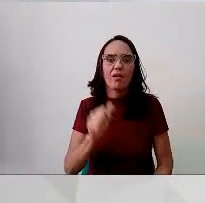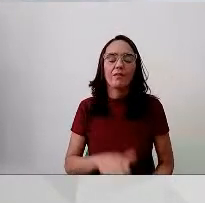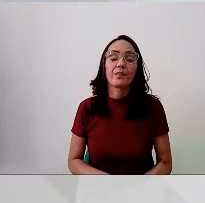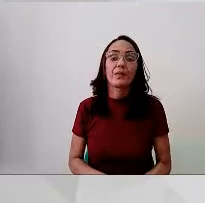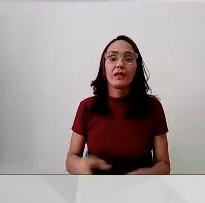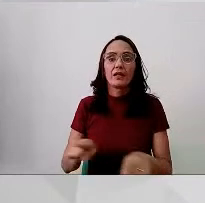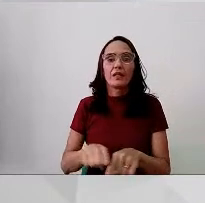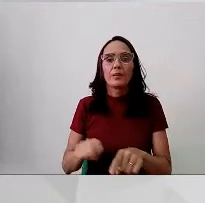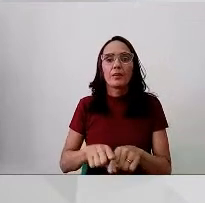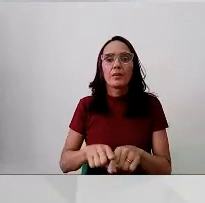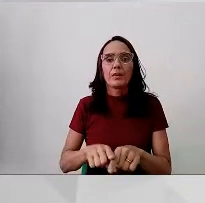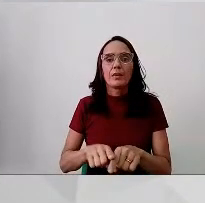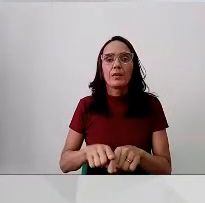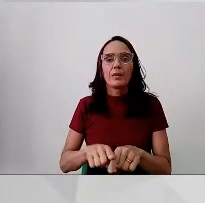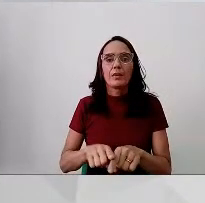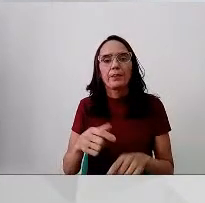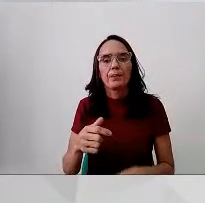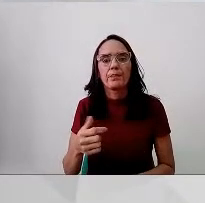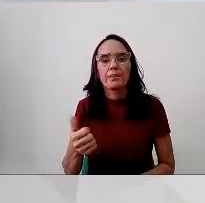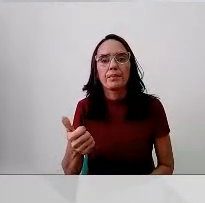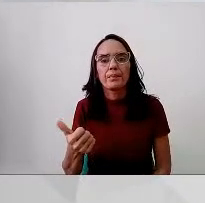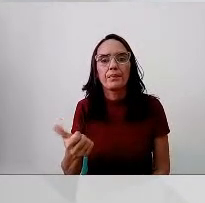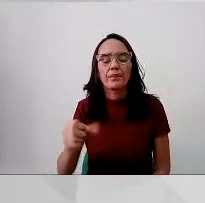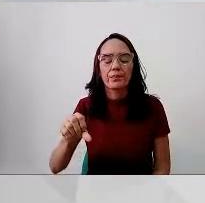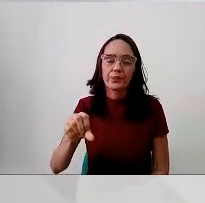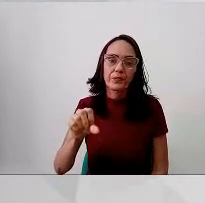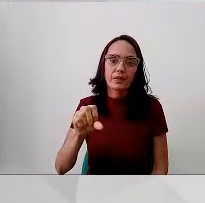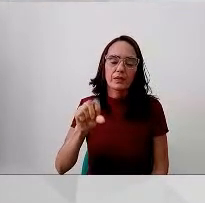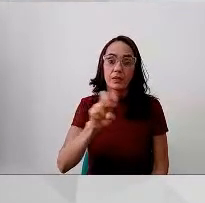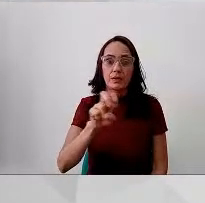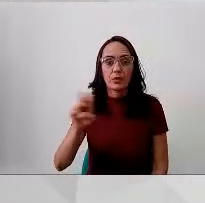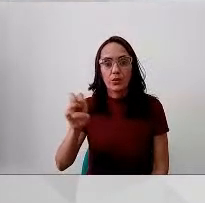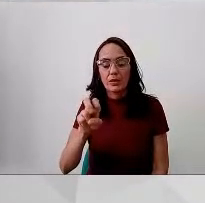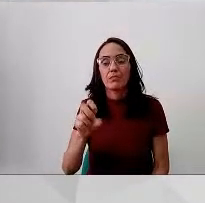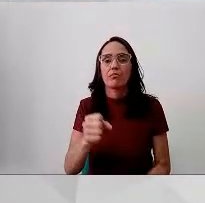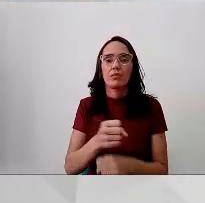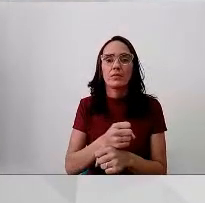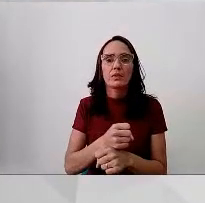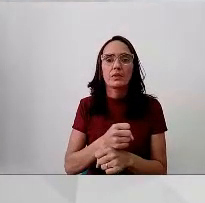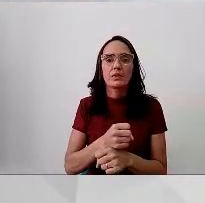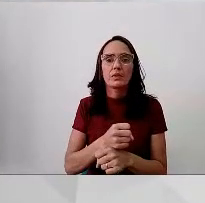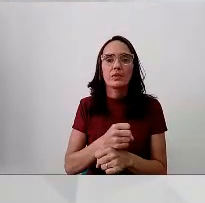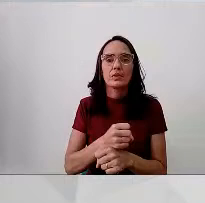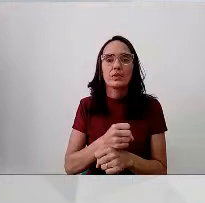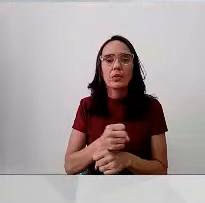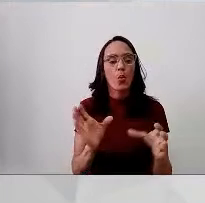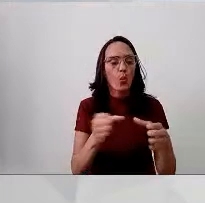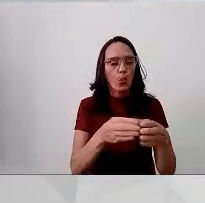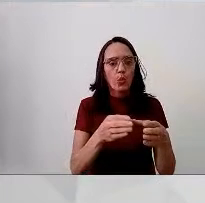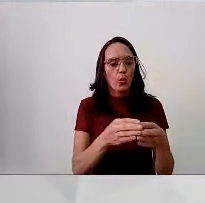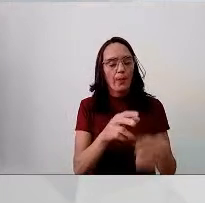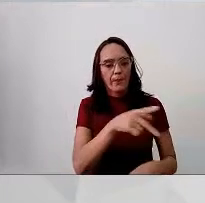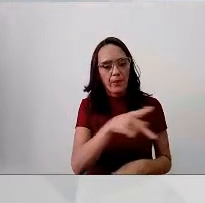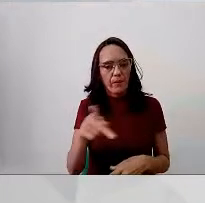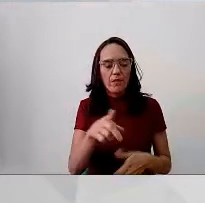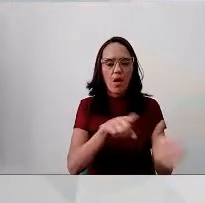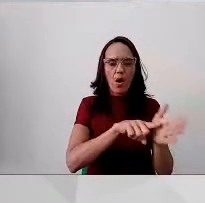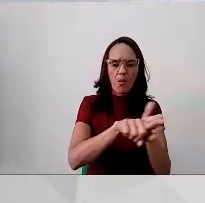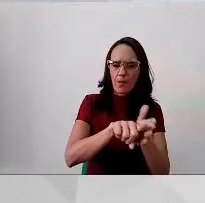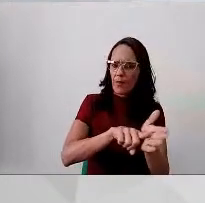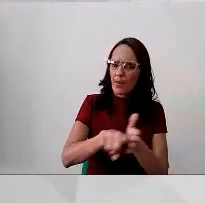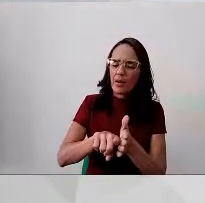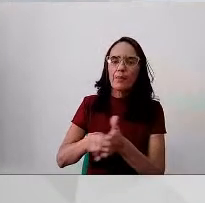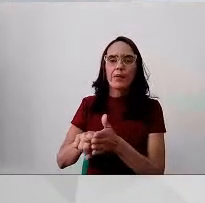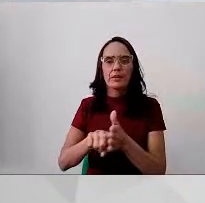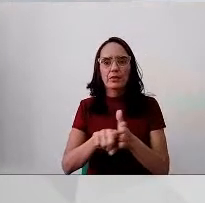né, um grupo de professores, né, e pesquisadores, né, da IBM, de outros